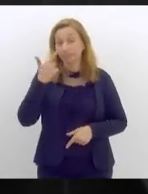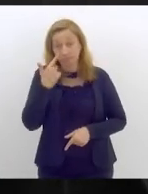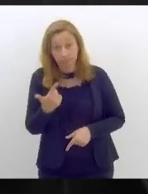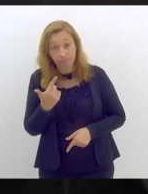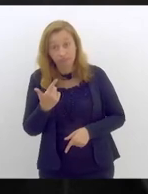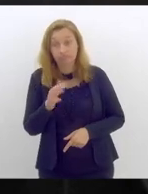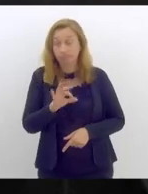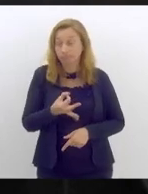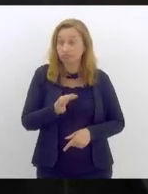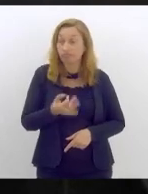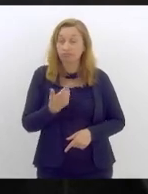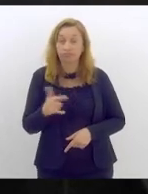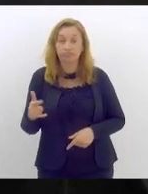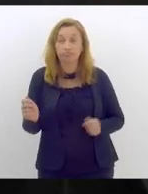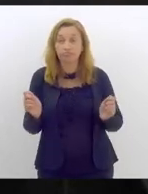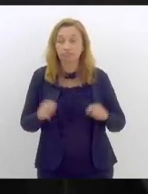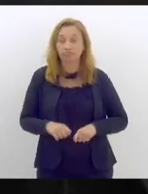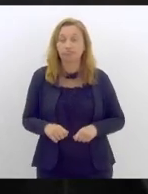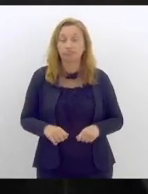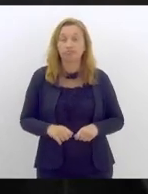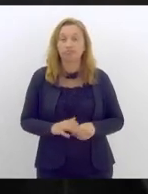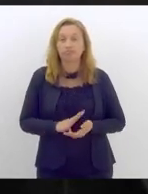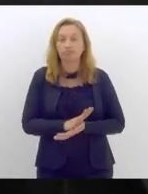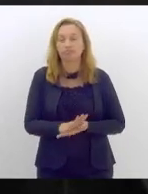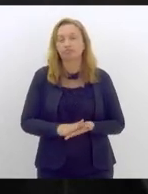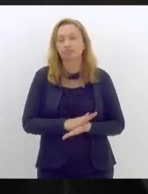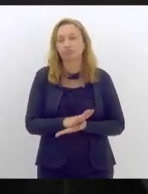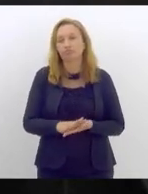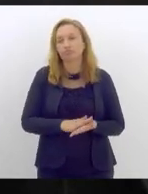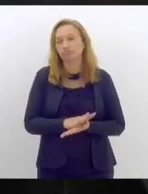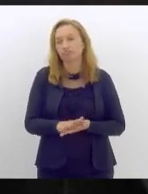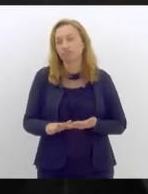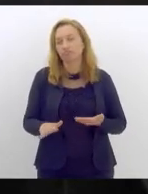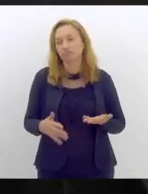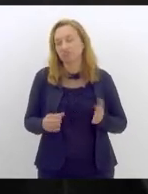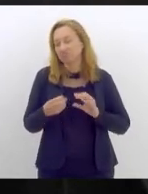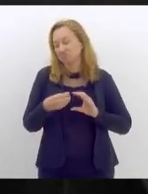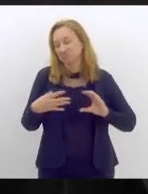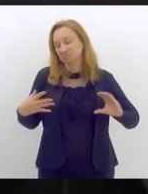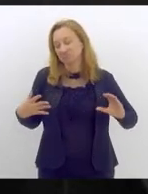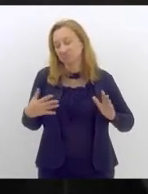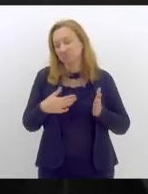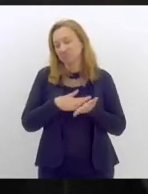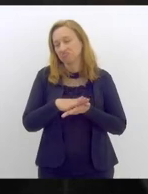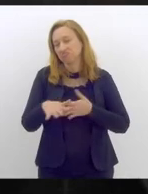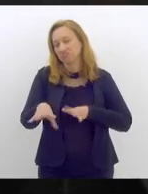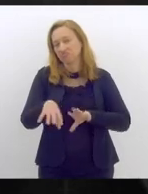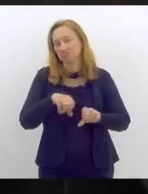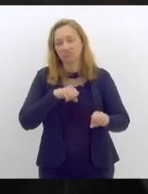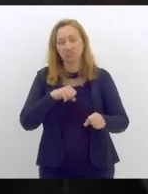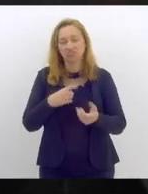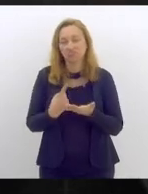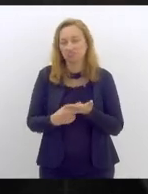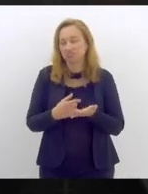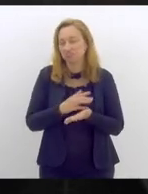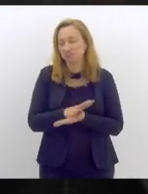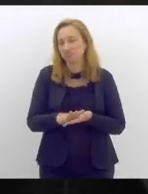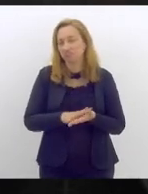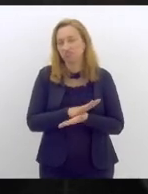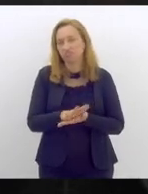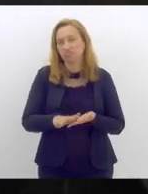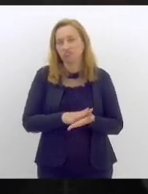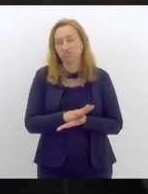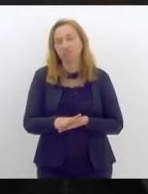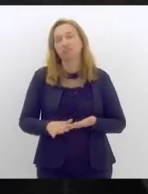aquele de fato não tem capacidade propensão enfim estilo característica formação compromisso o que quer que seja